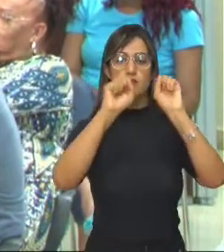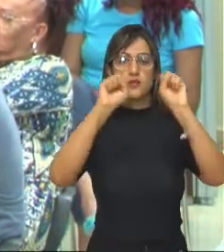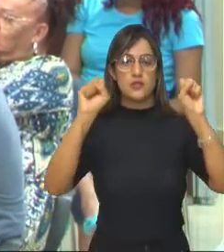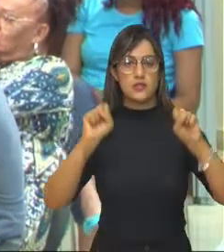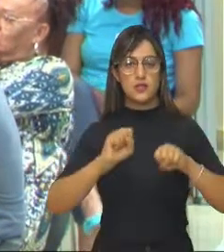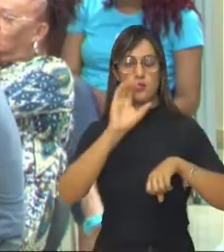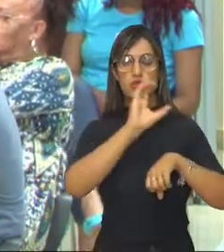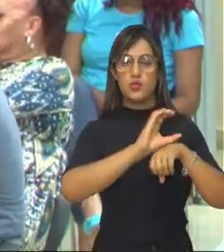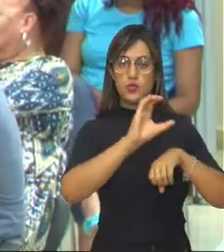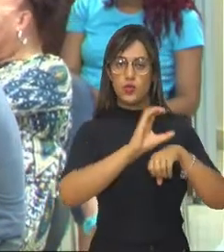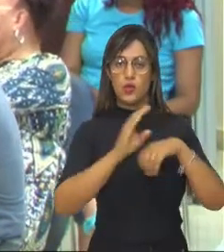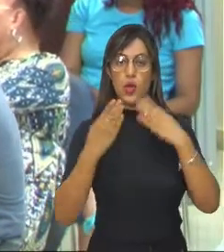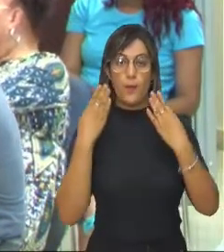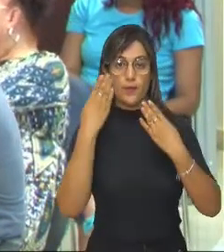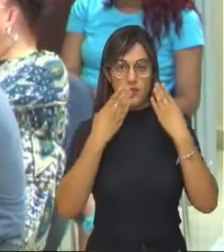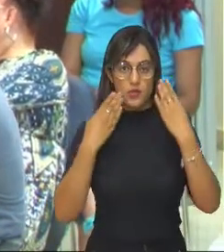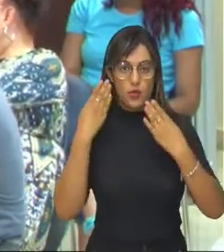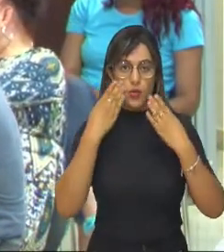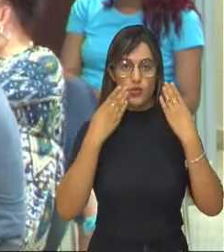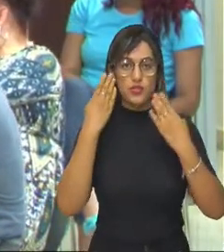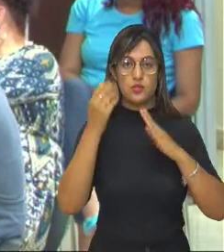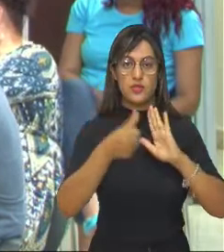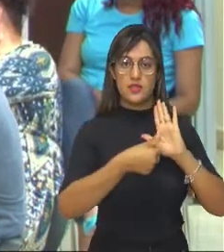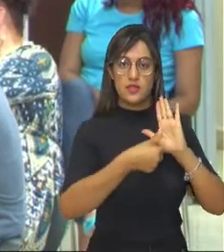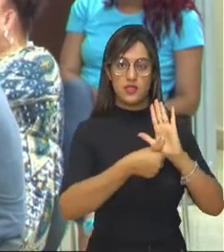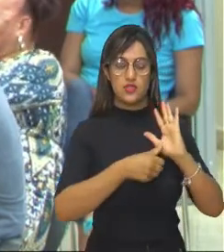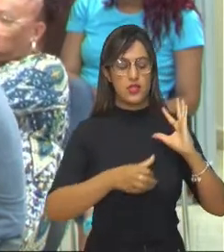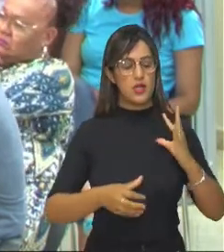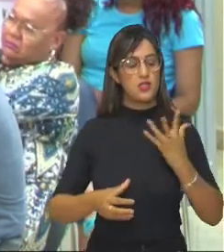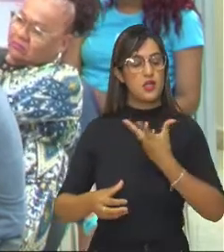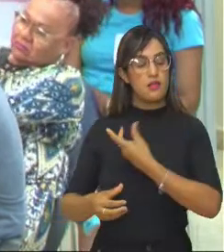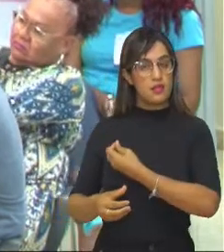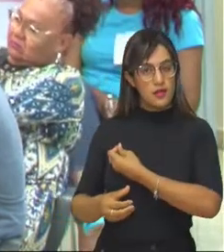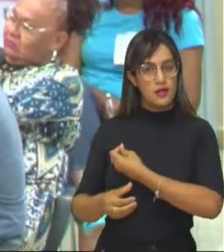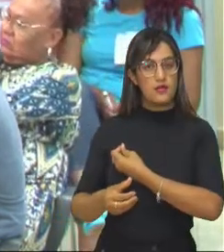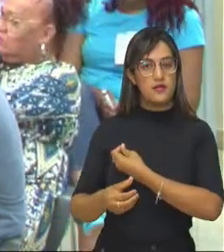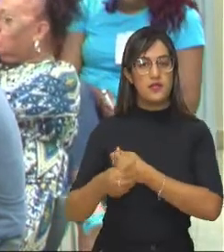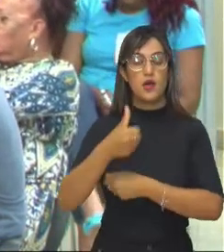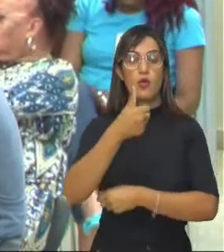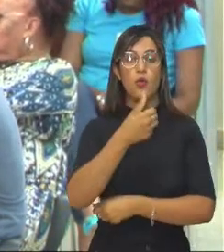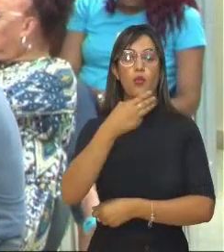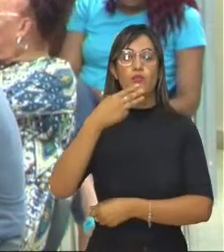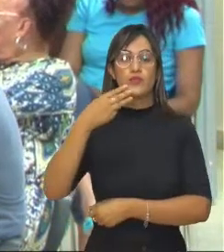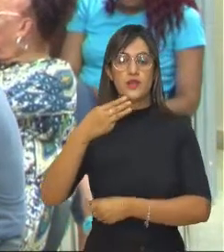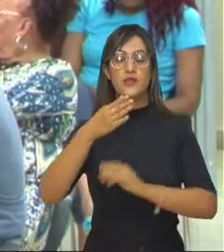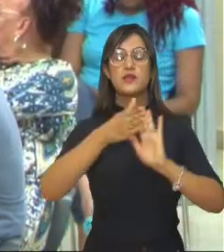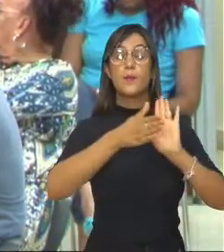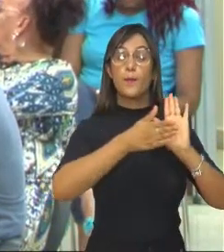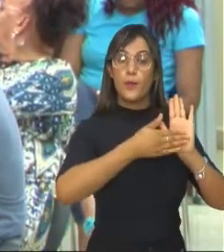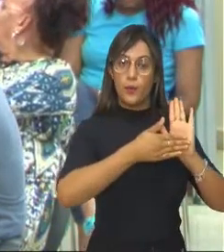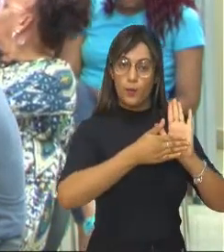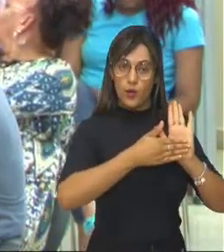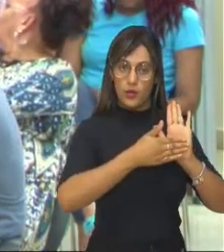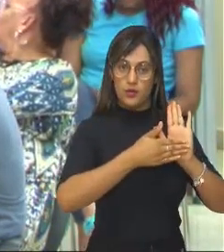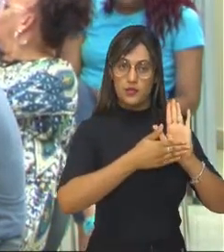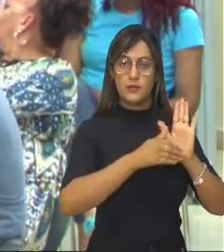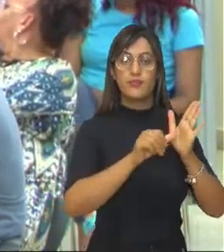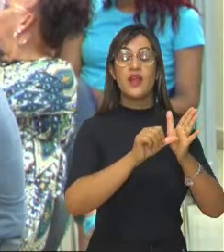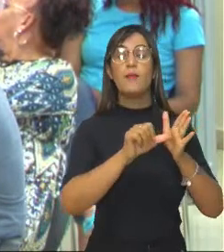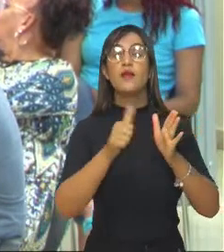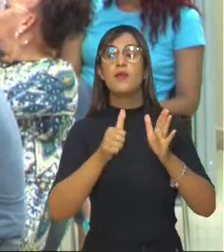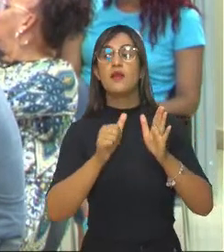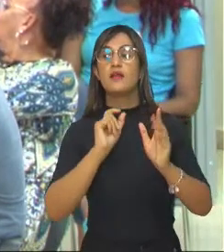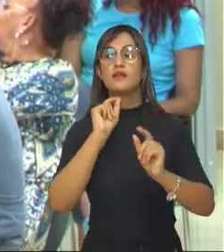Psicologia sobre as identidades trans, com 13 pontos, com 13 propostas. A primeira